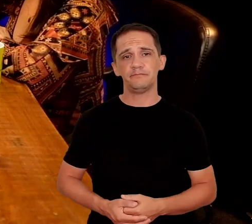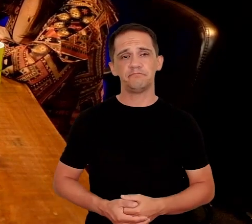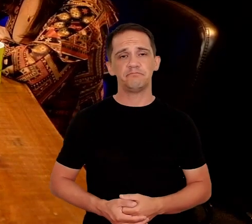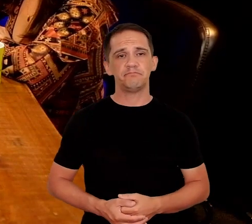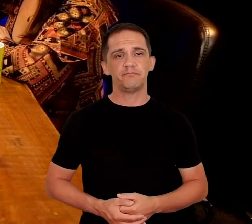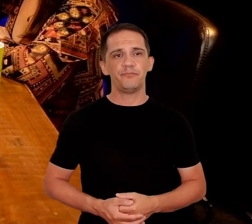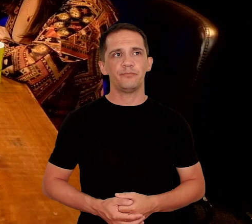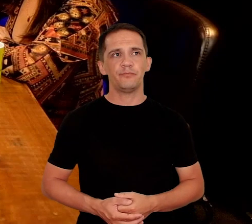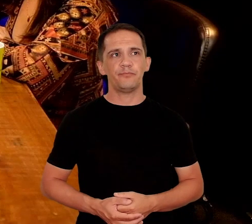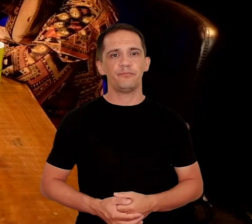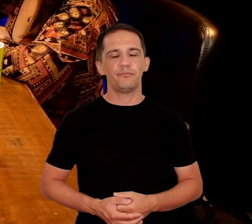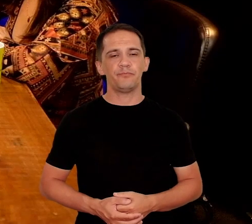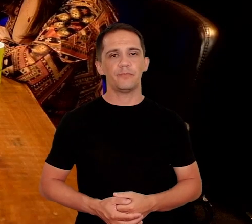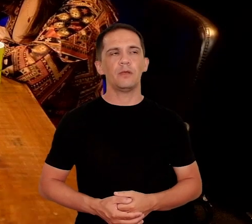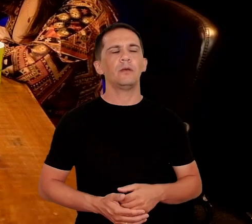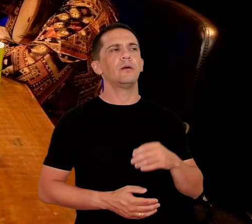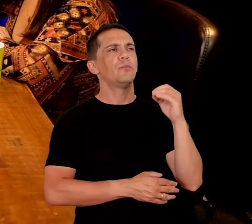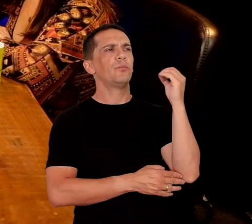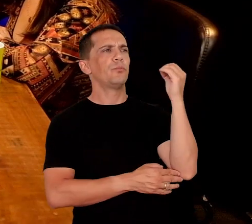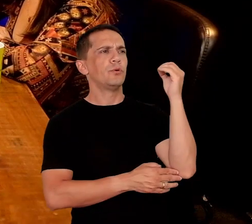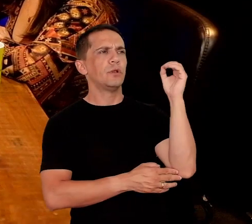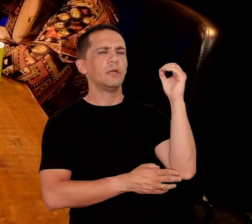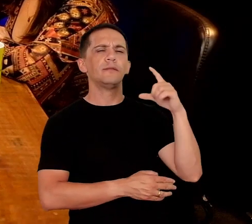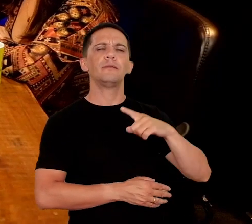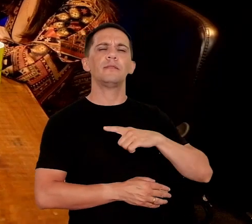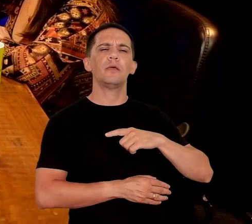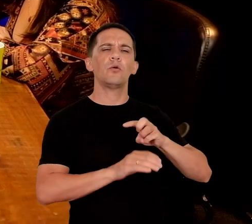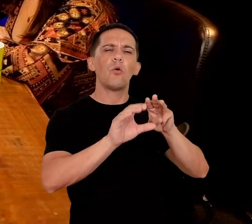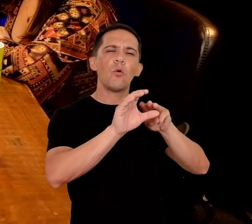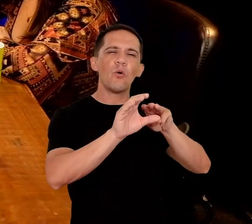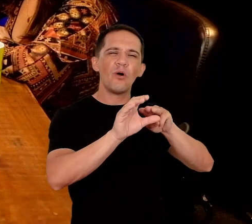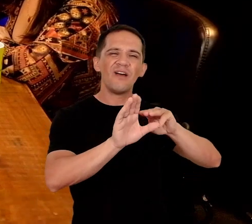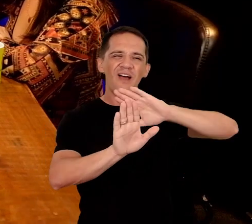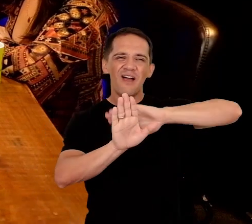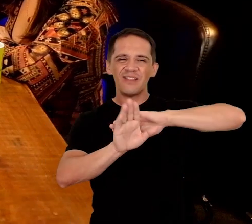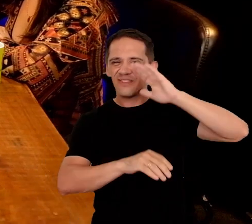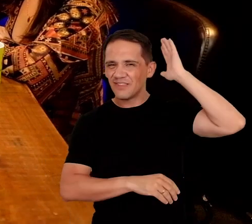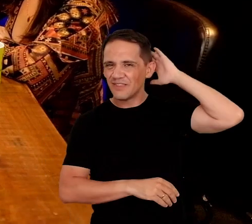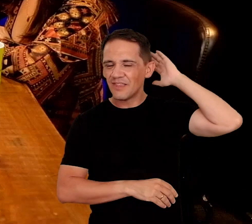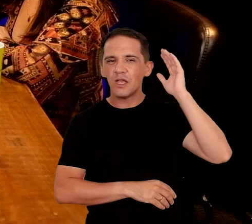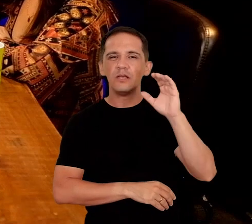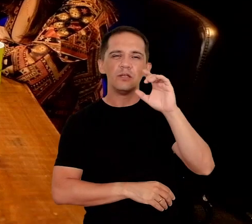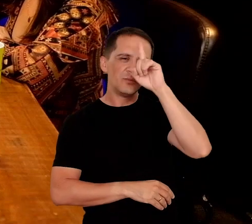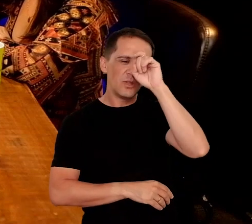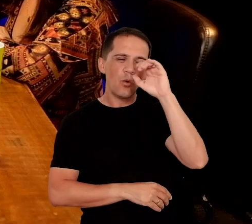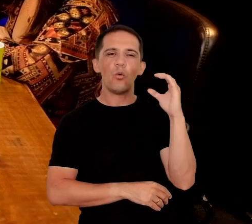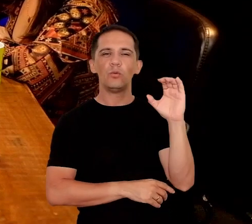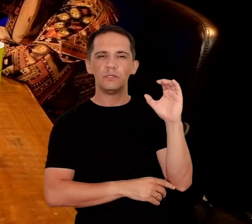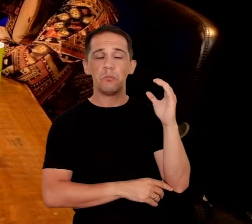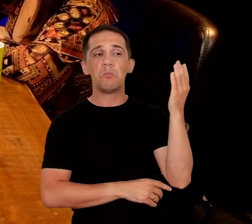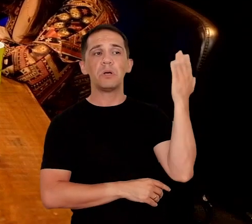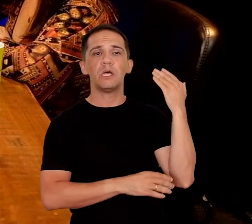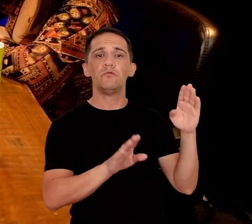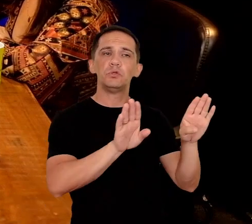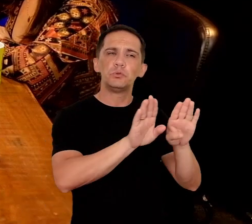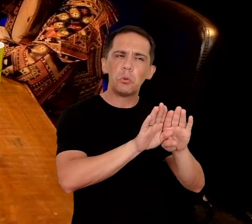Gravataí. Porto Alegre, o Concórdia. Atrás do Hospital Conceição ali. Até não sei em que pé anda, tinha parado, agora voltou, não sei. Mas ali tinha